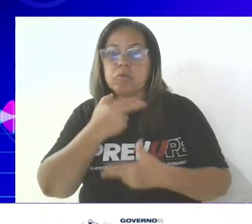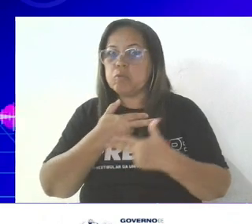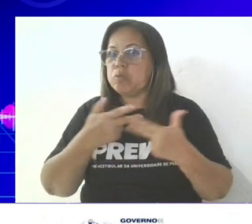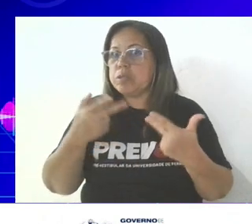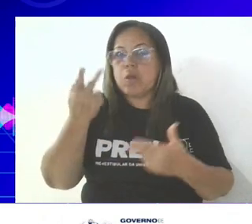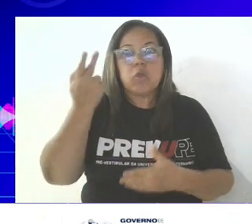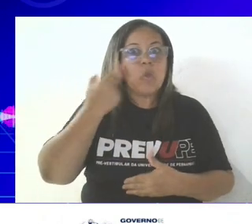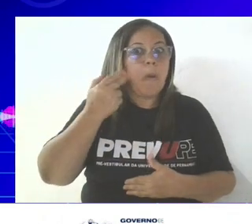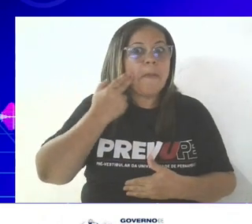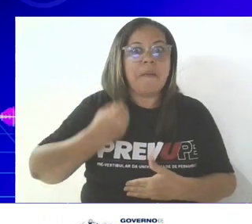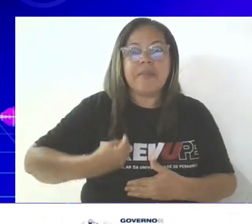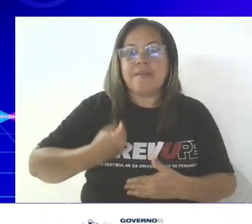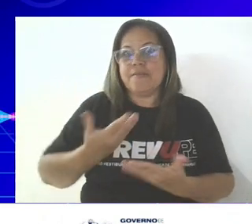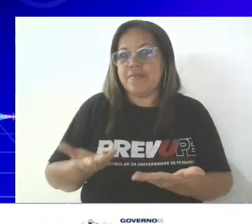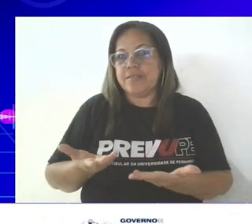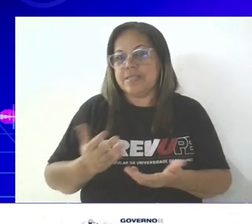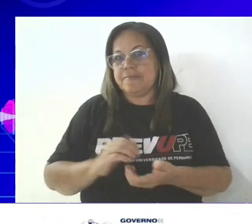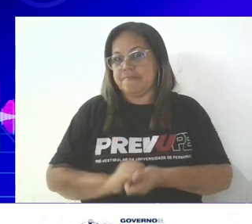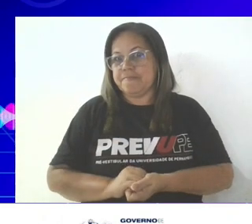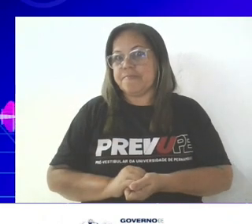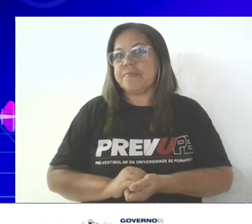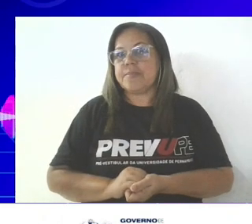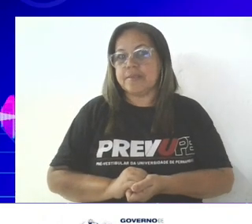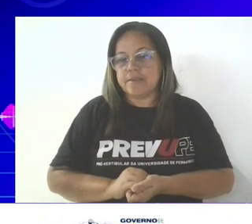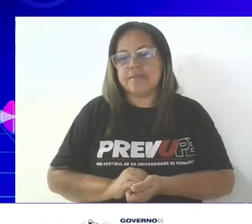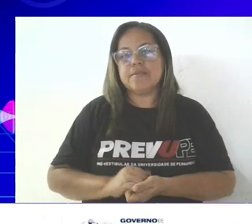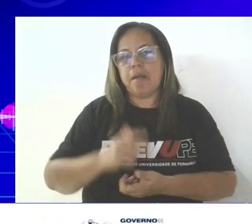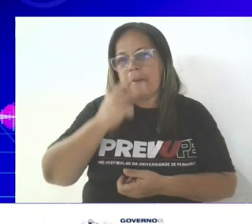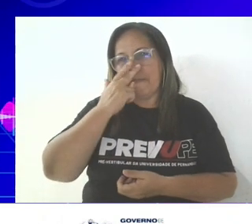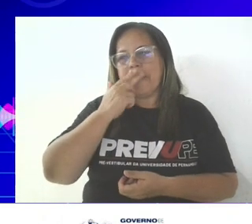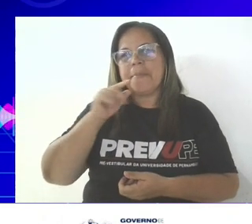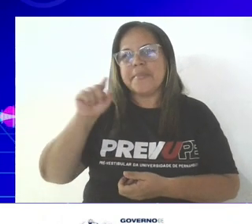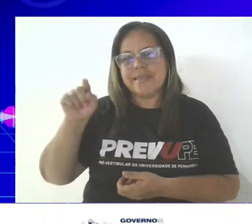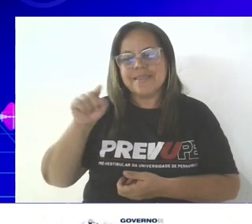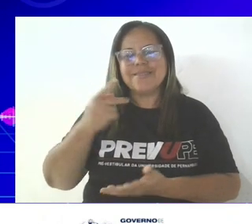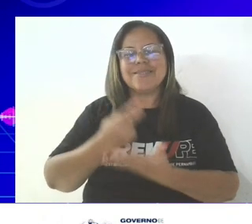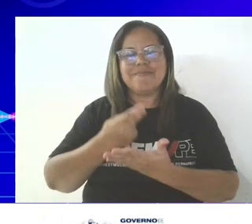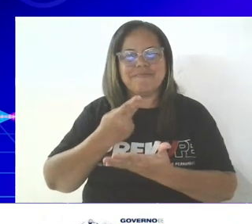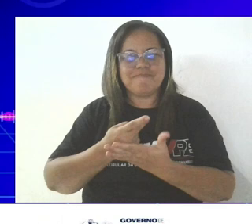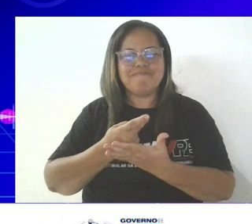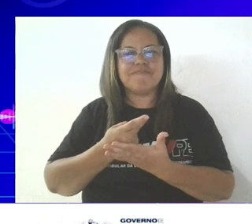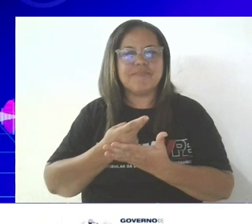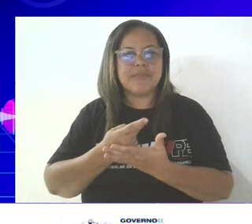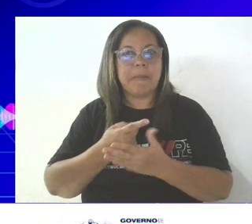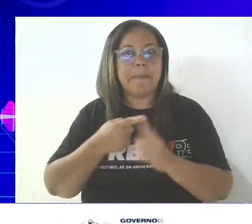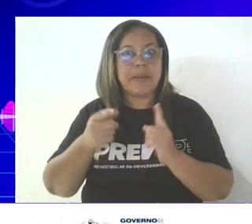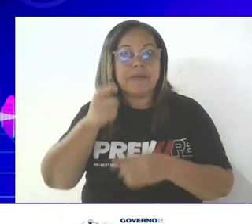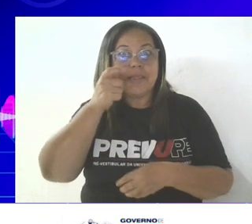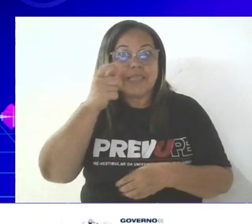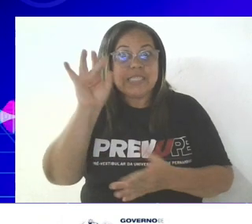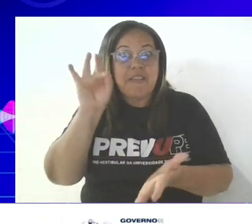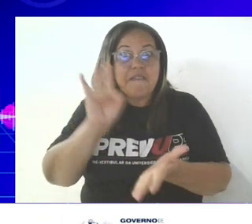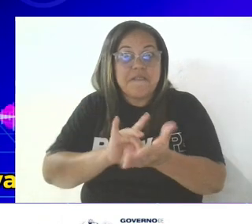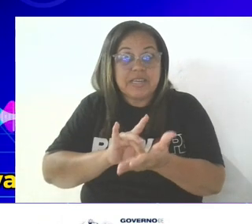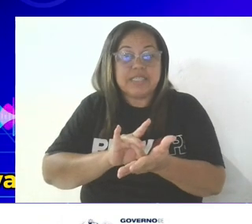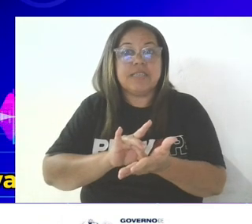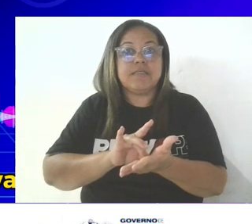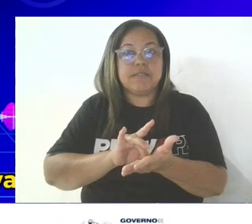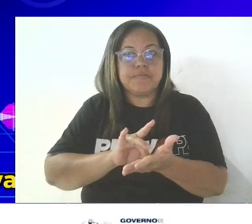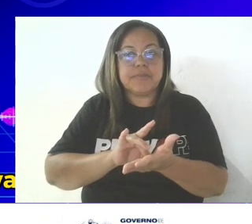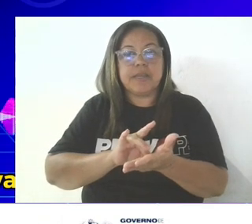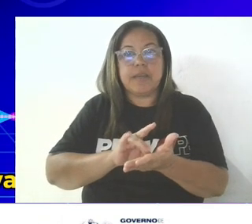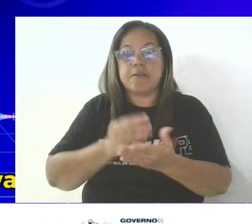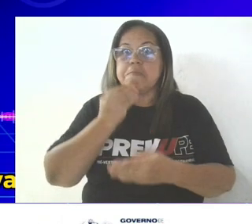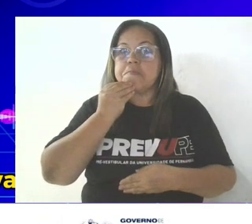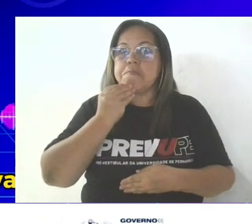normal da vida e isso era bem cara desse movimento e o que é interessante mesmo é que